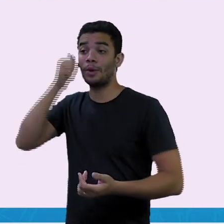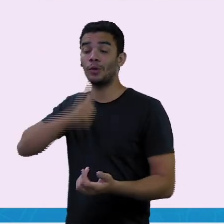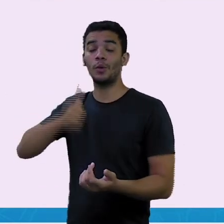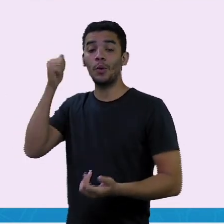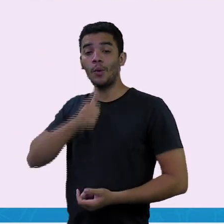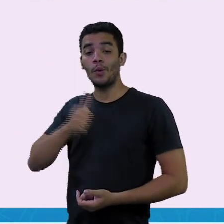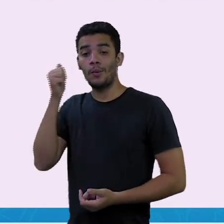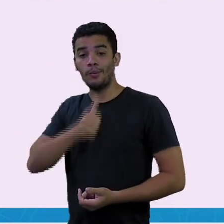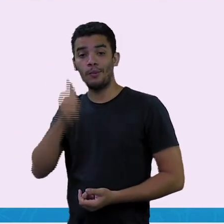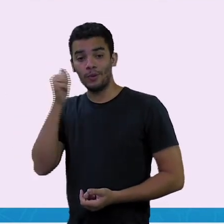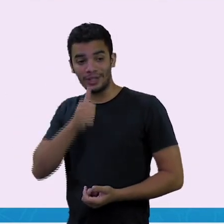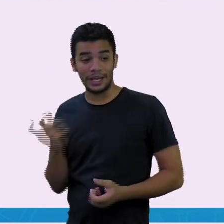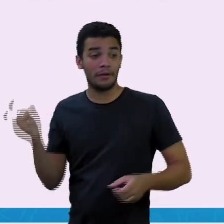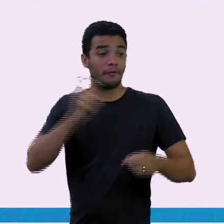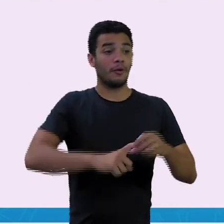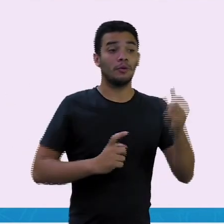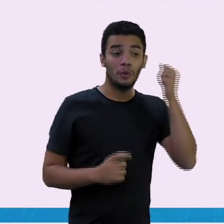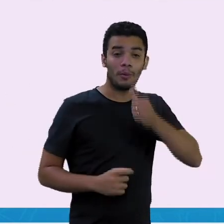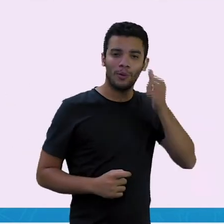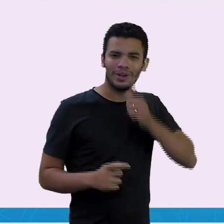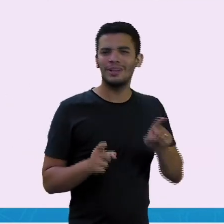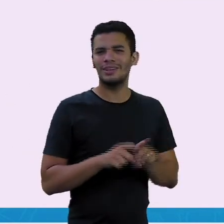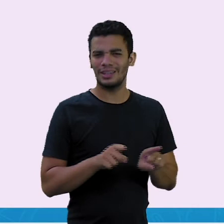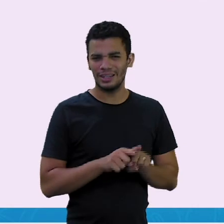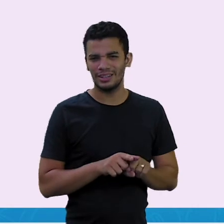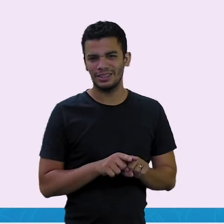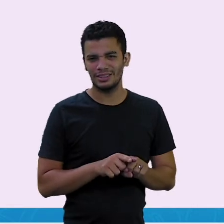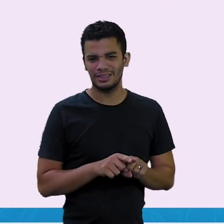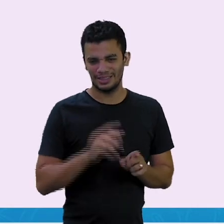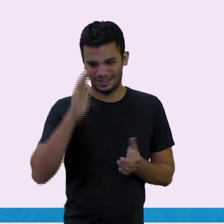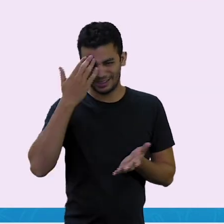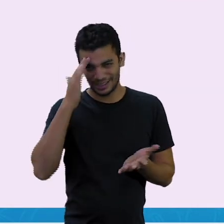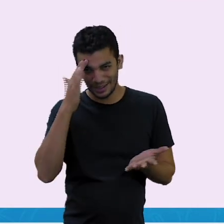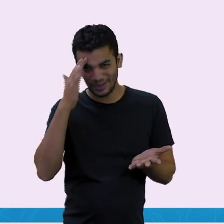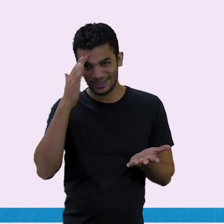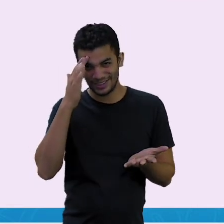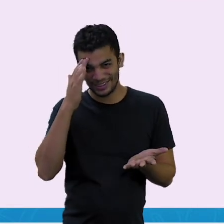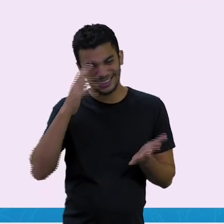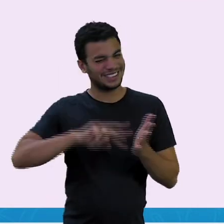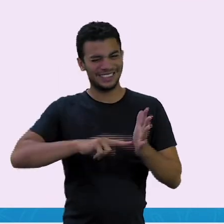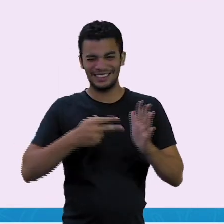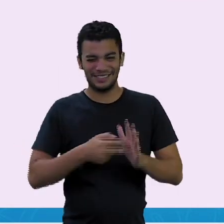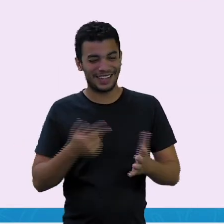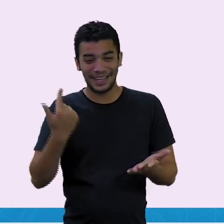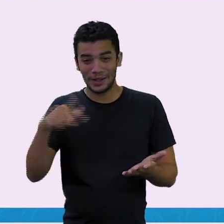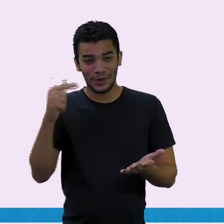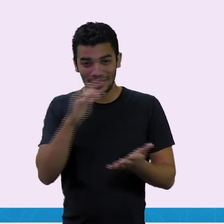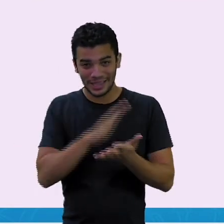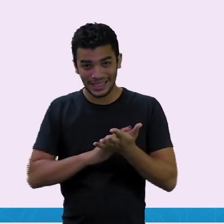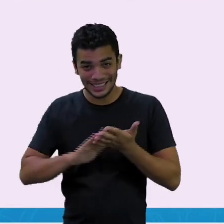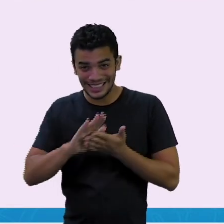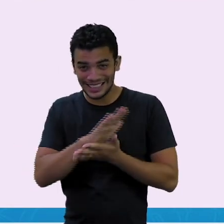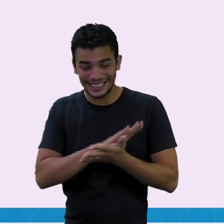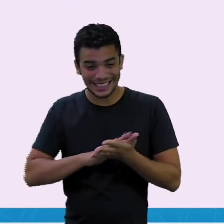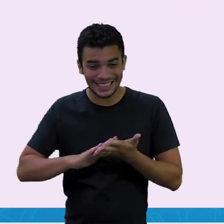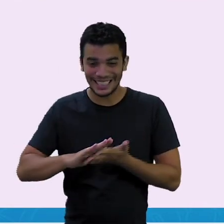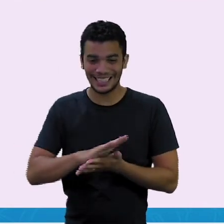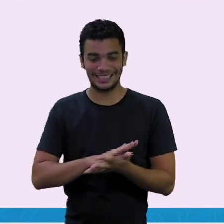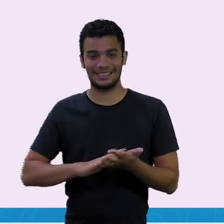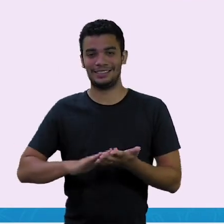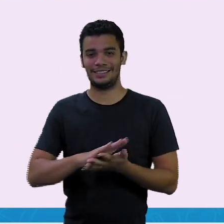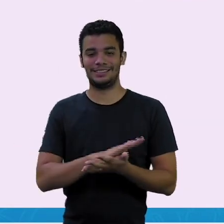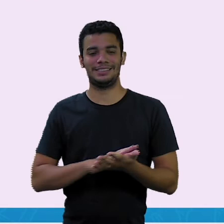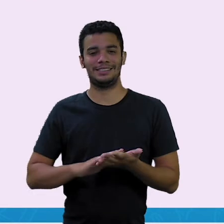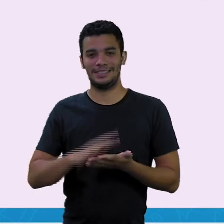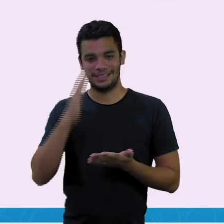Não foi falha de interpretação, não é mesmo? Esse bilhete não faz sentido algum. Não dá para entender o que ele quer